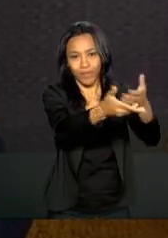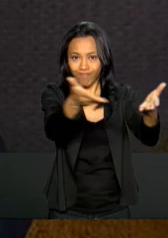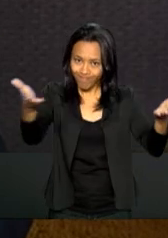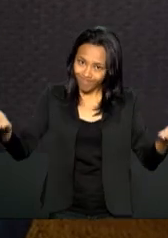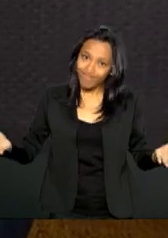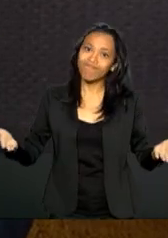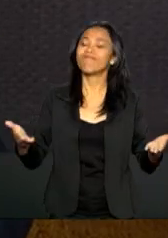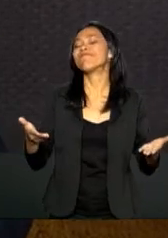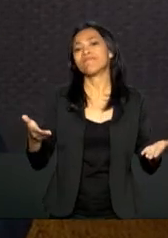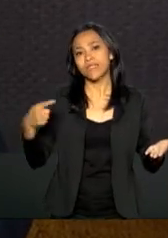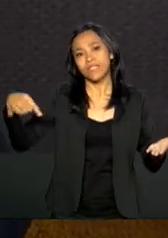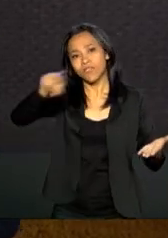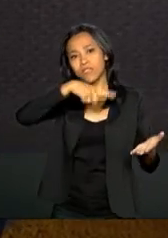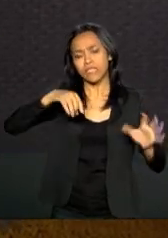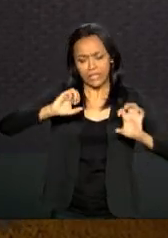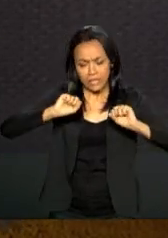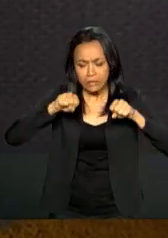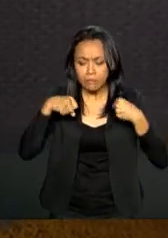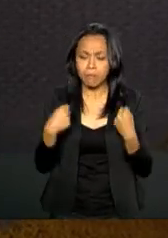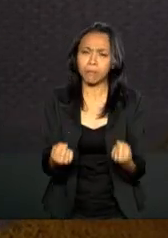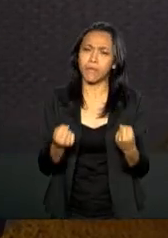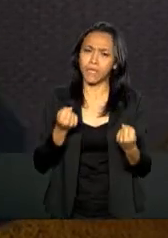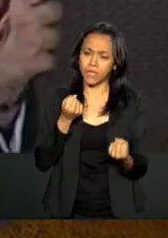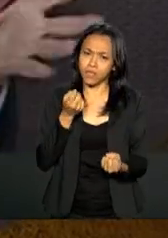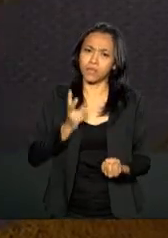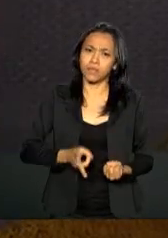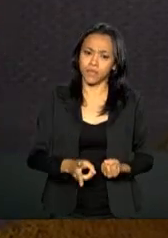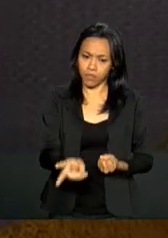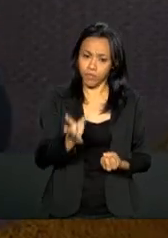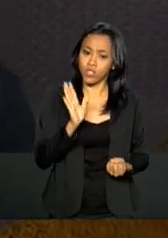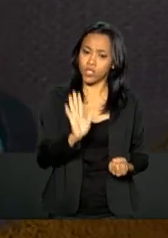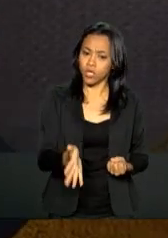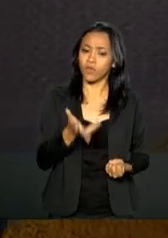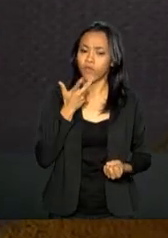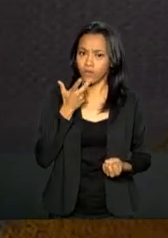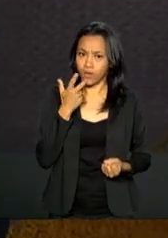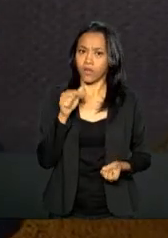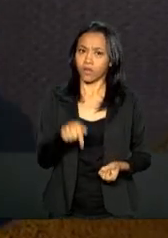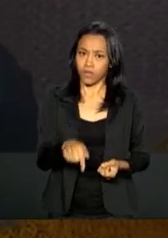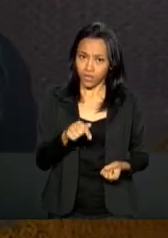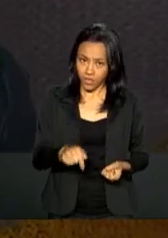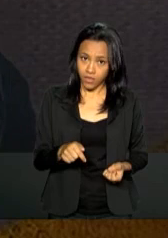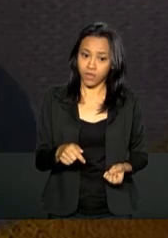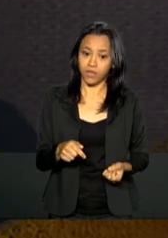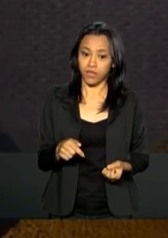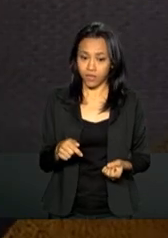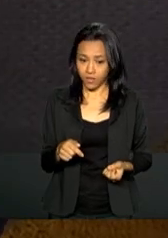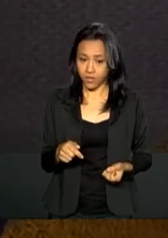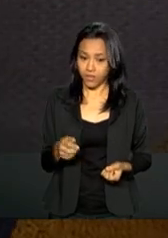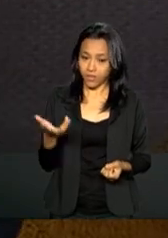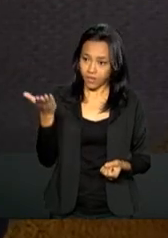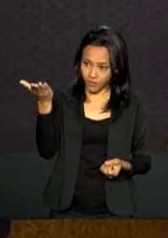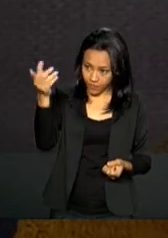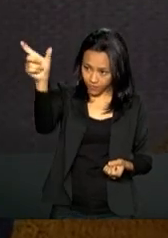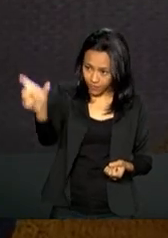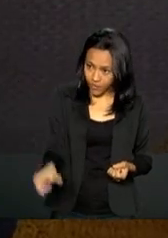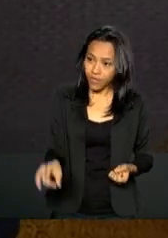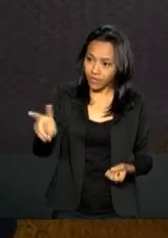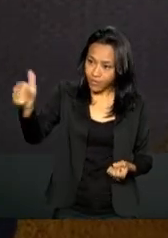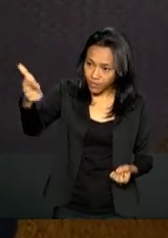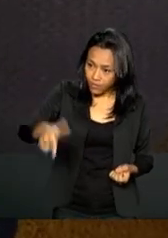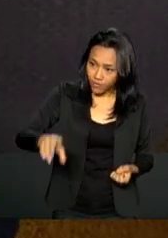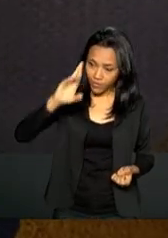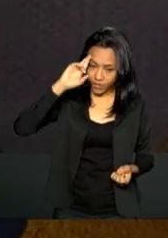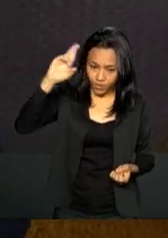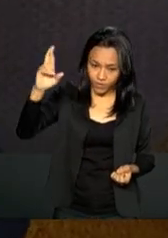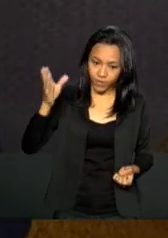e se empenha dedicadamente aqui já foi mencionado o senhor que será novamente será o diretor e